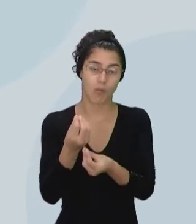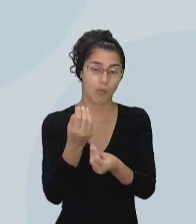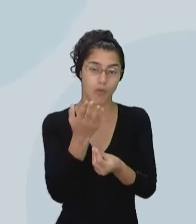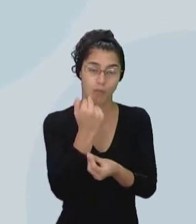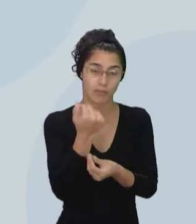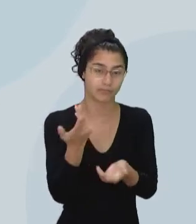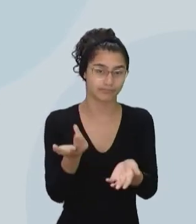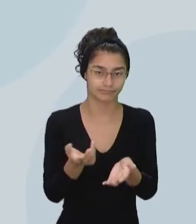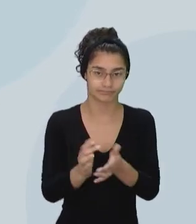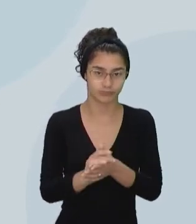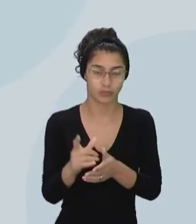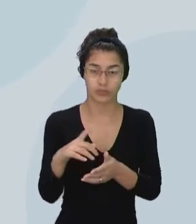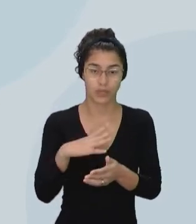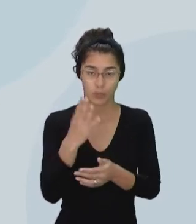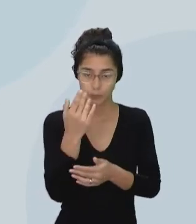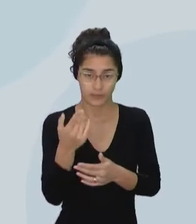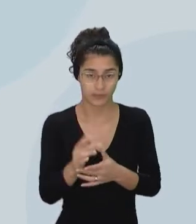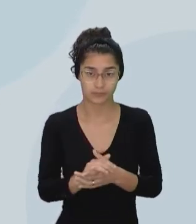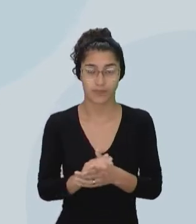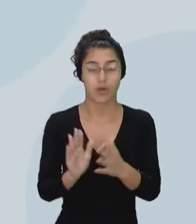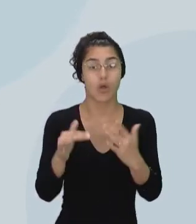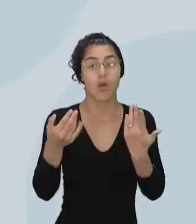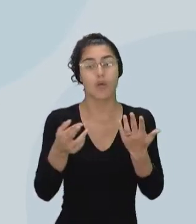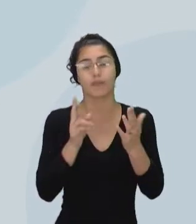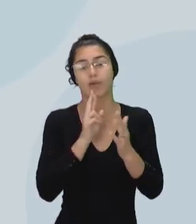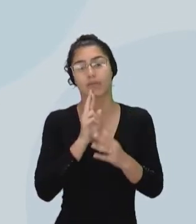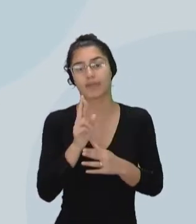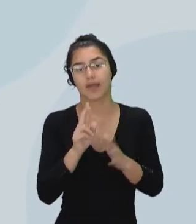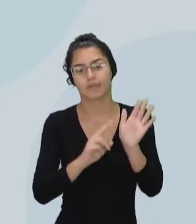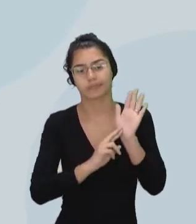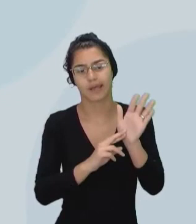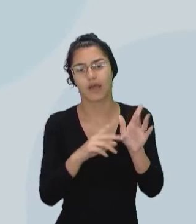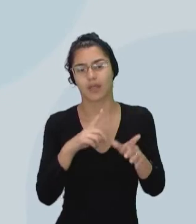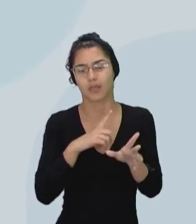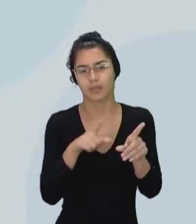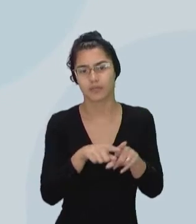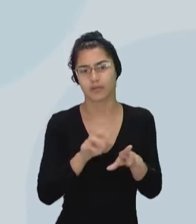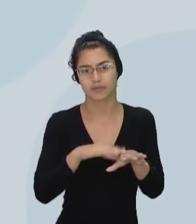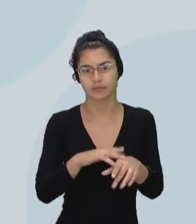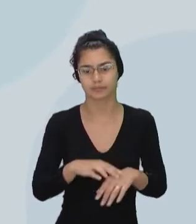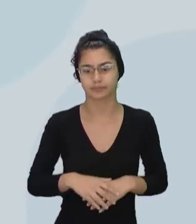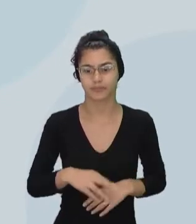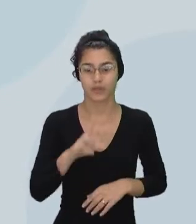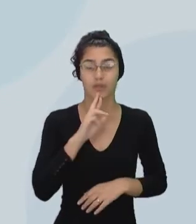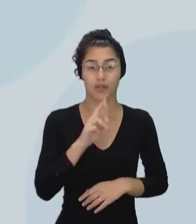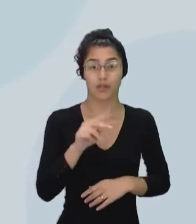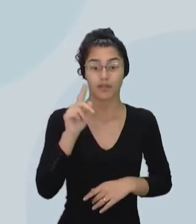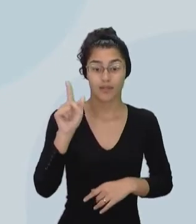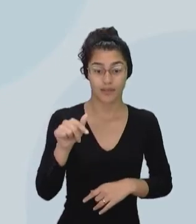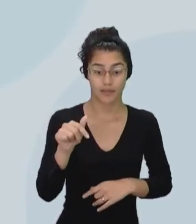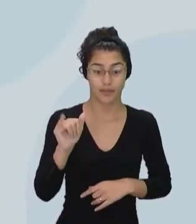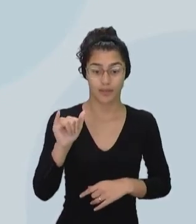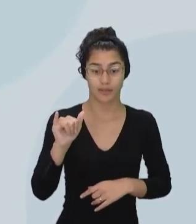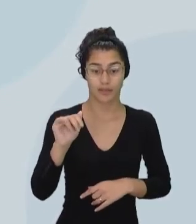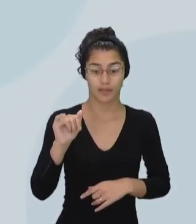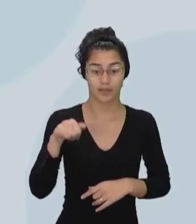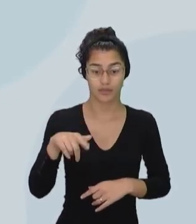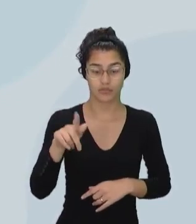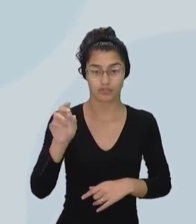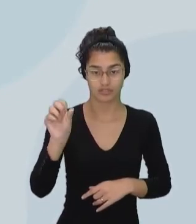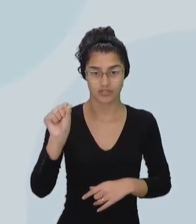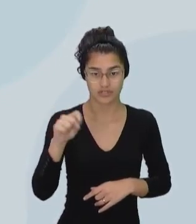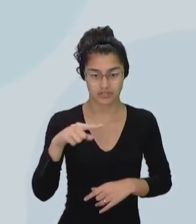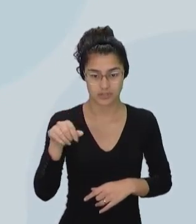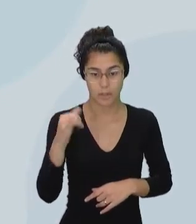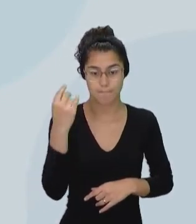para comer. E aí, qual que é o resultado disso, Resultado, então, é uma ingestão